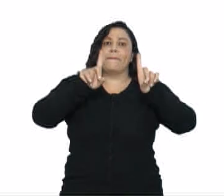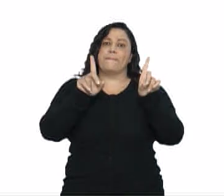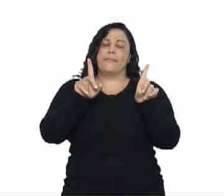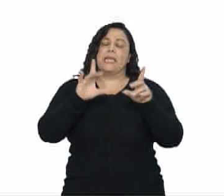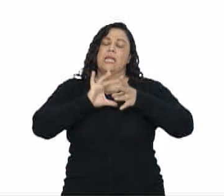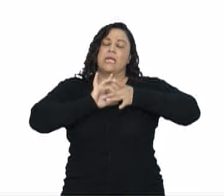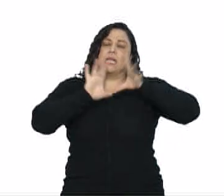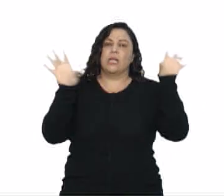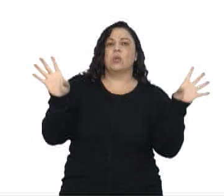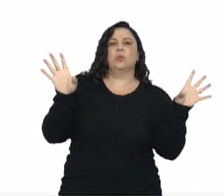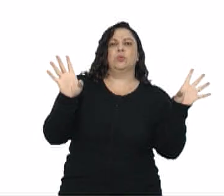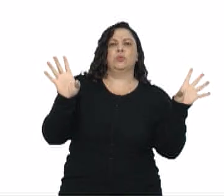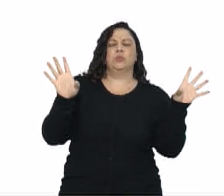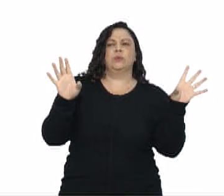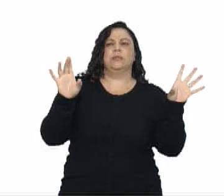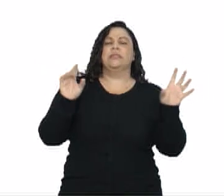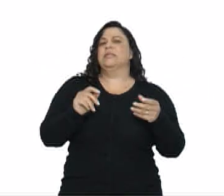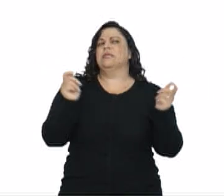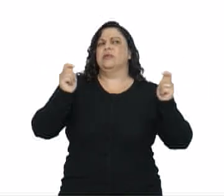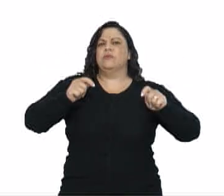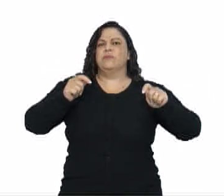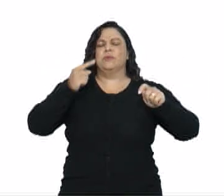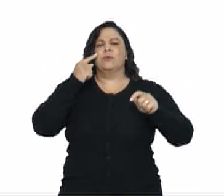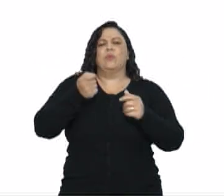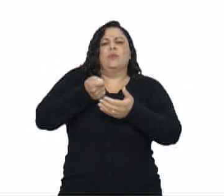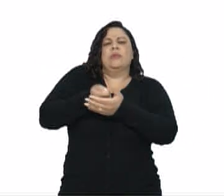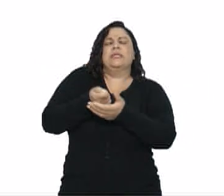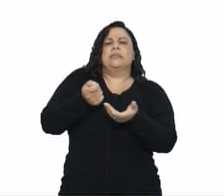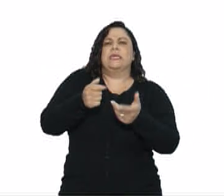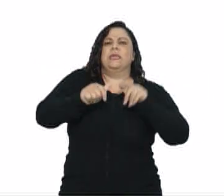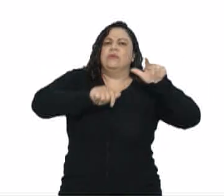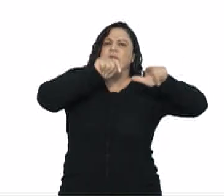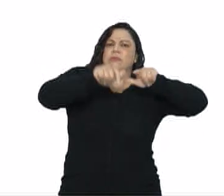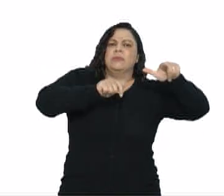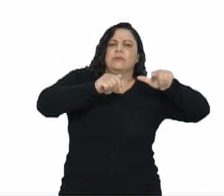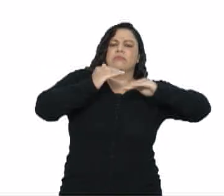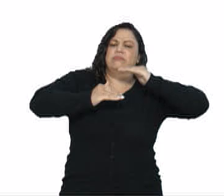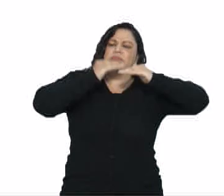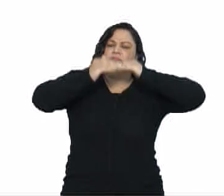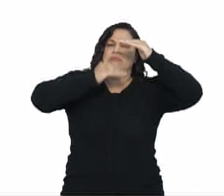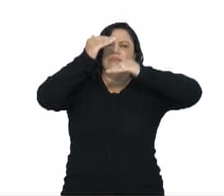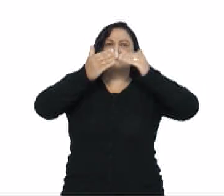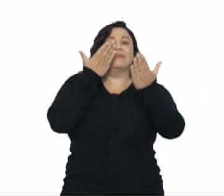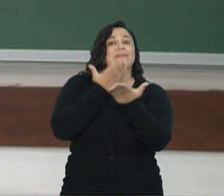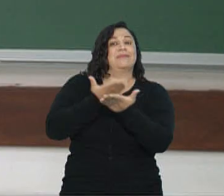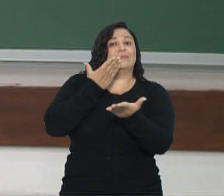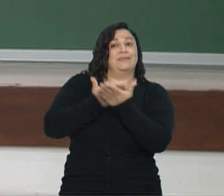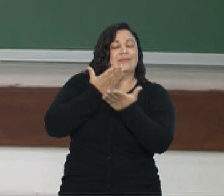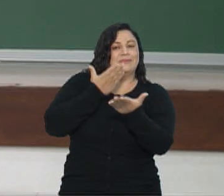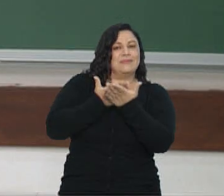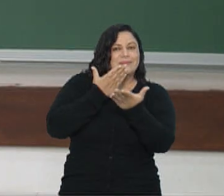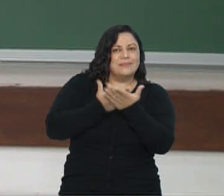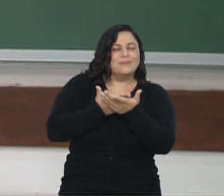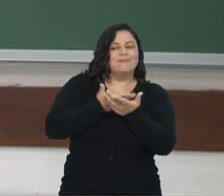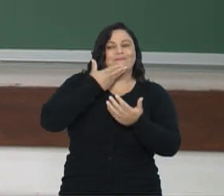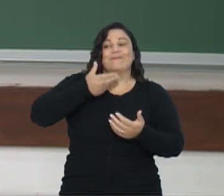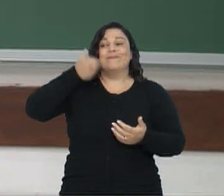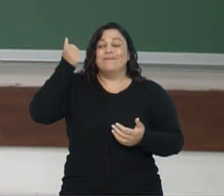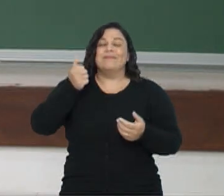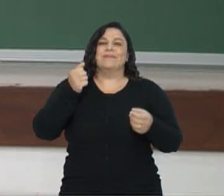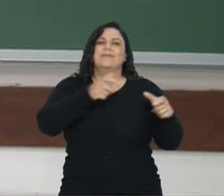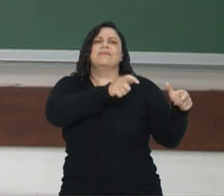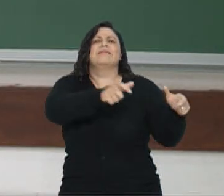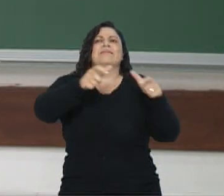livre concorrência do trabalho forçaria os trabalhadores a se desenvolverem, a estudarem, a aprimorarem, a procurarem melhores postos